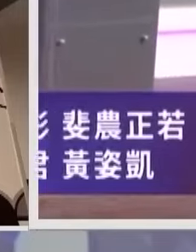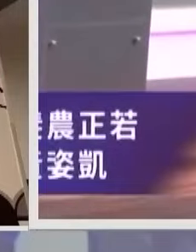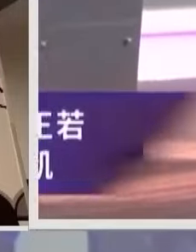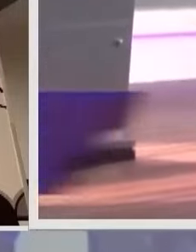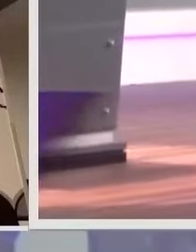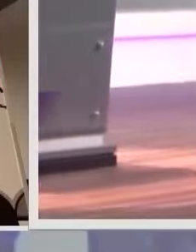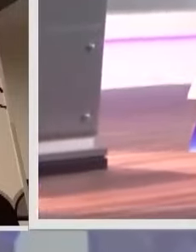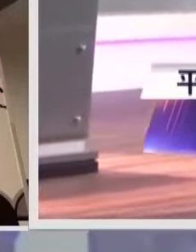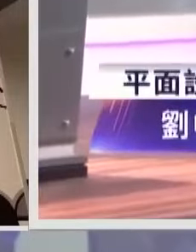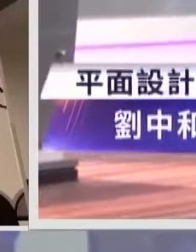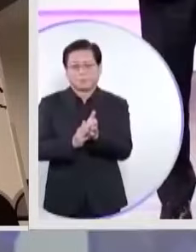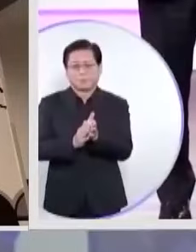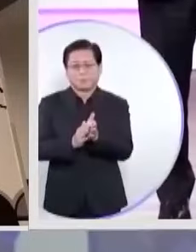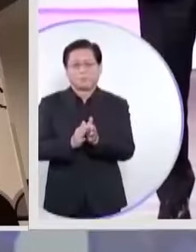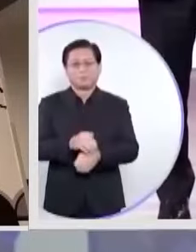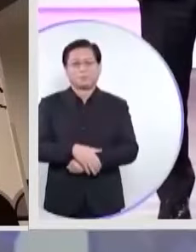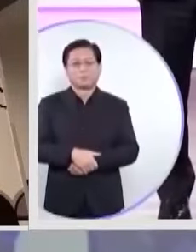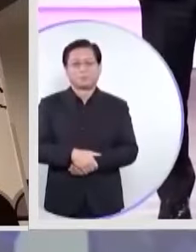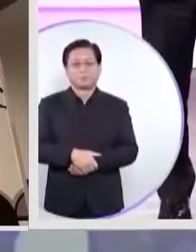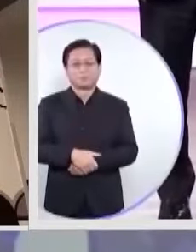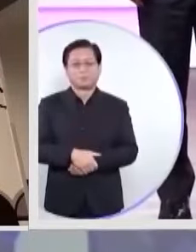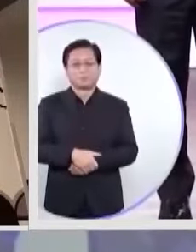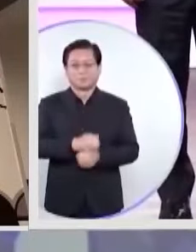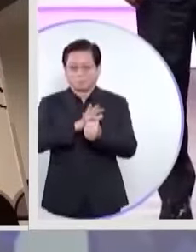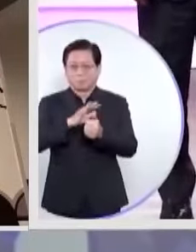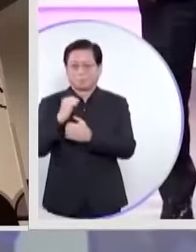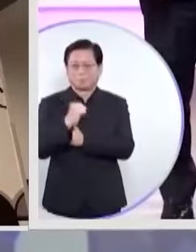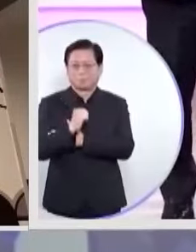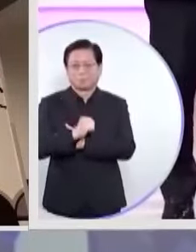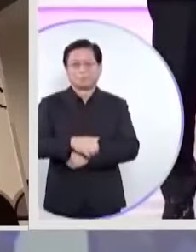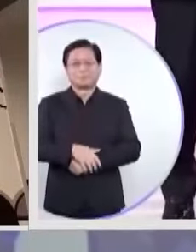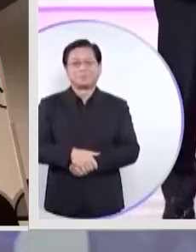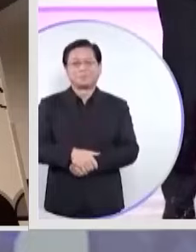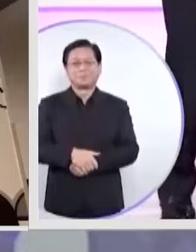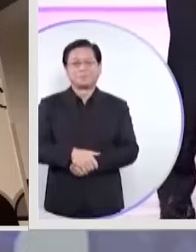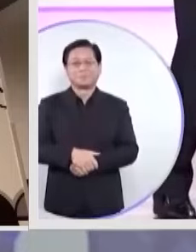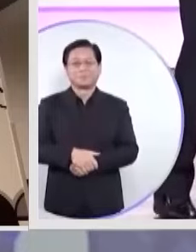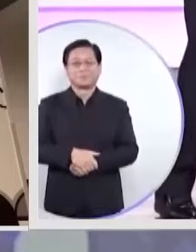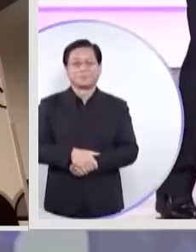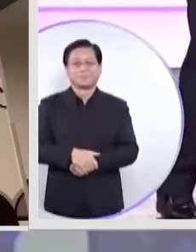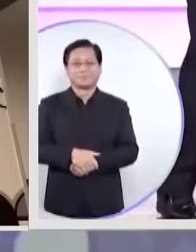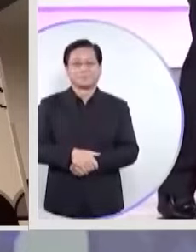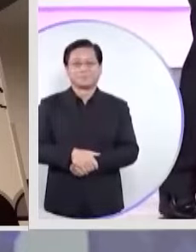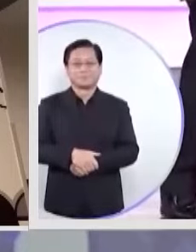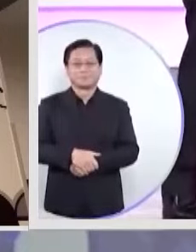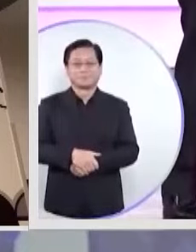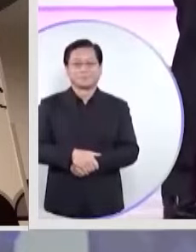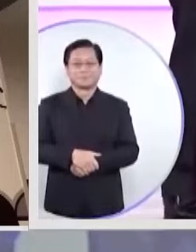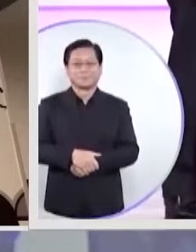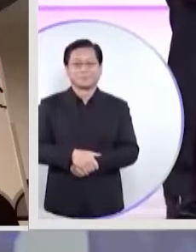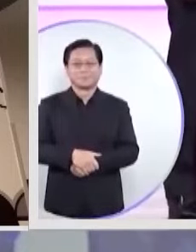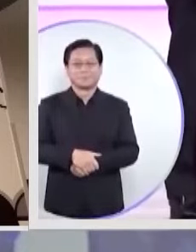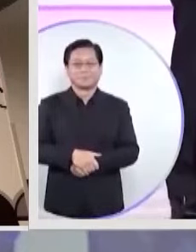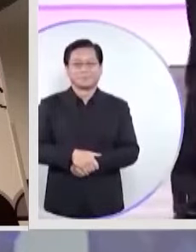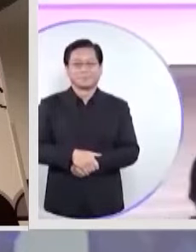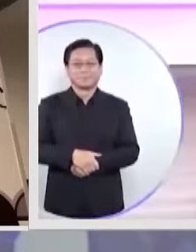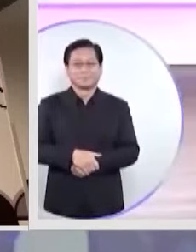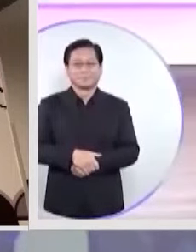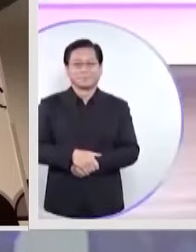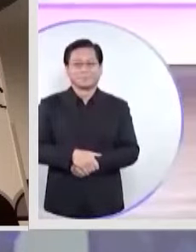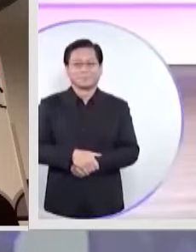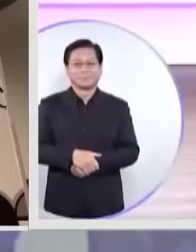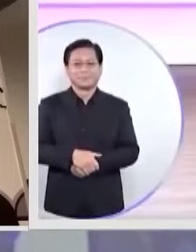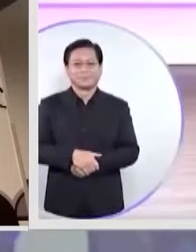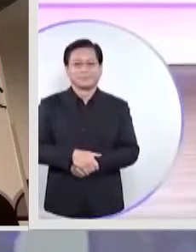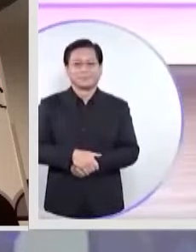se opõe firmemente a que os Estados Unidos tenham qualquer forma de contato oficial com a região de Taiwan e ainda